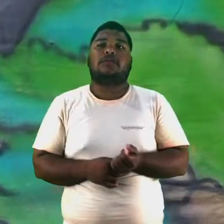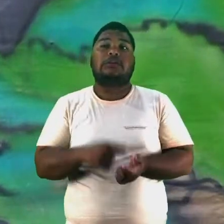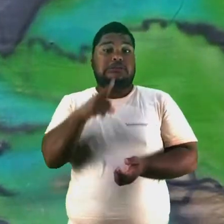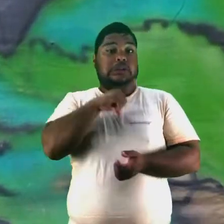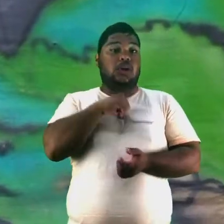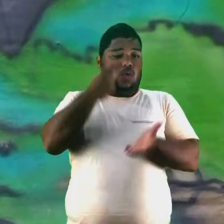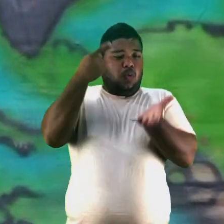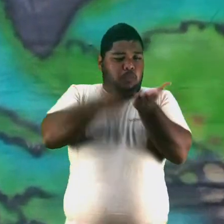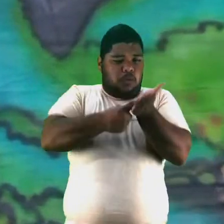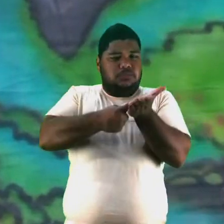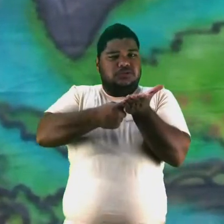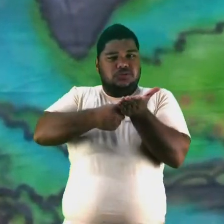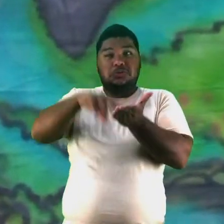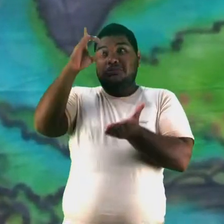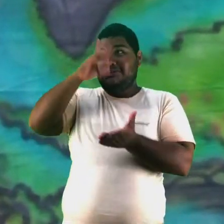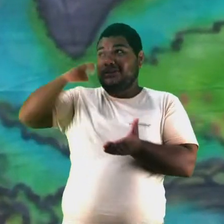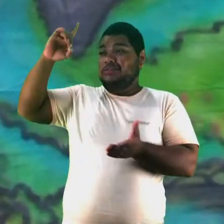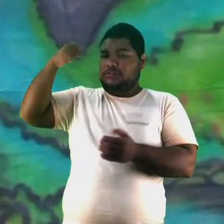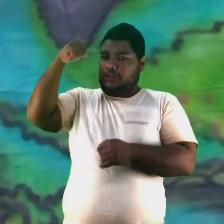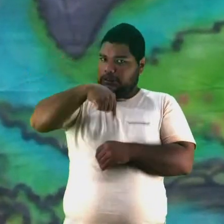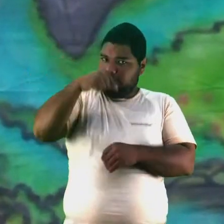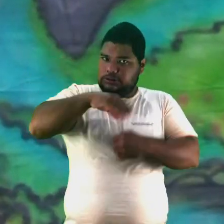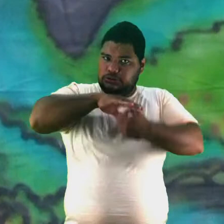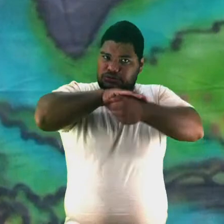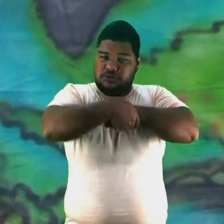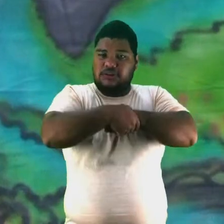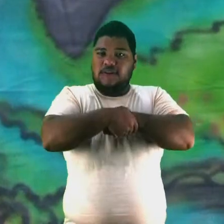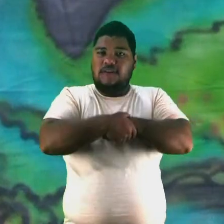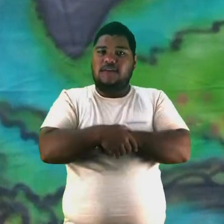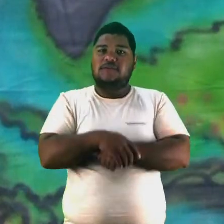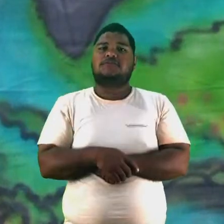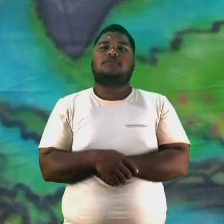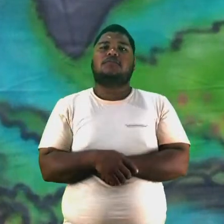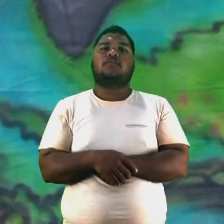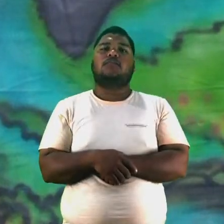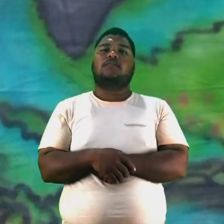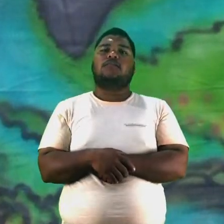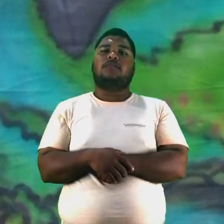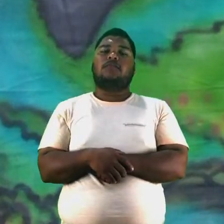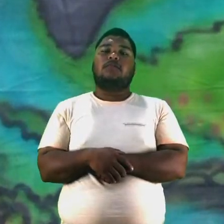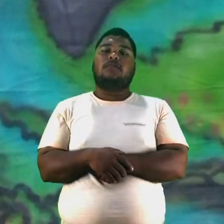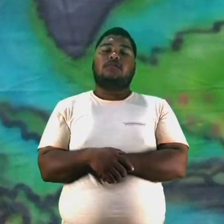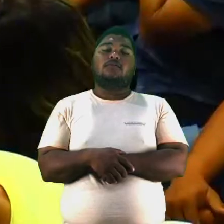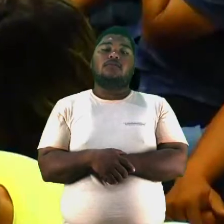Deus nessa noite. Fale para Ele.